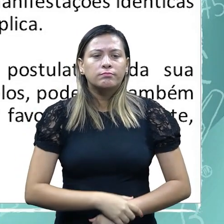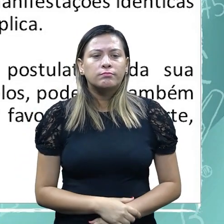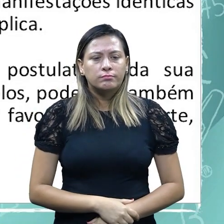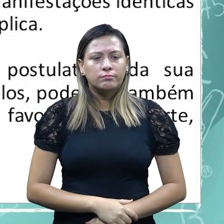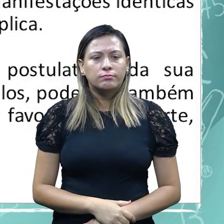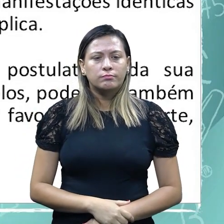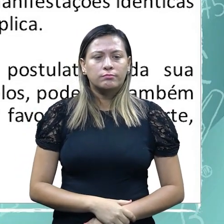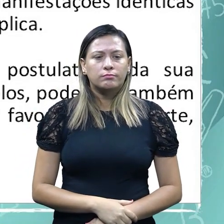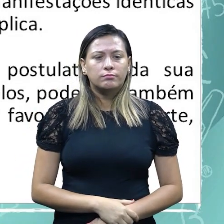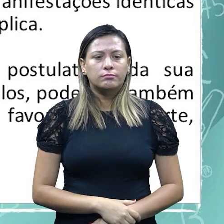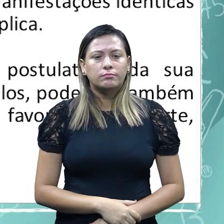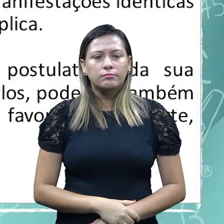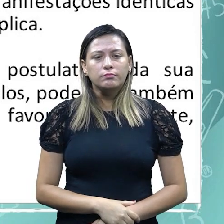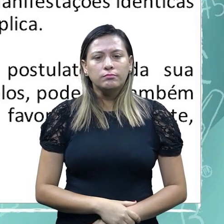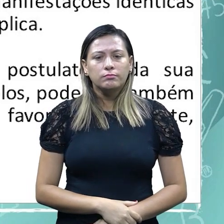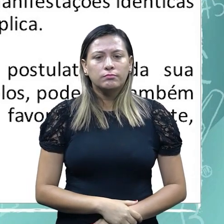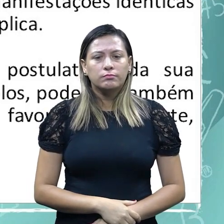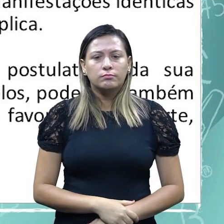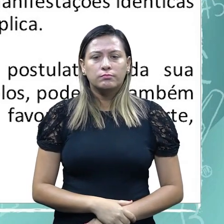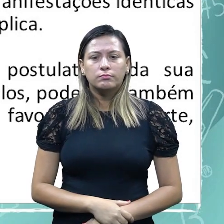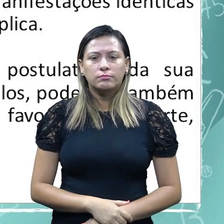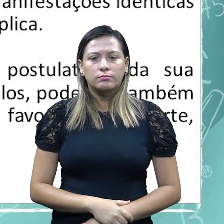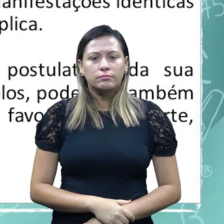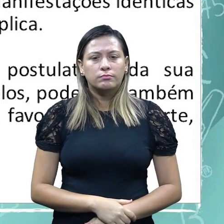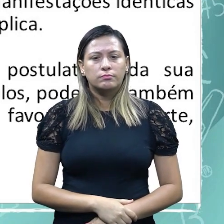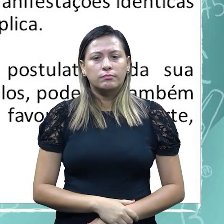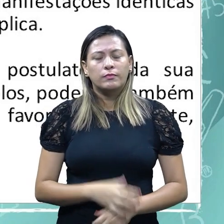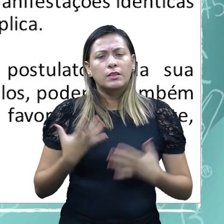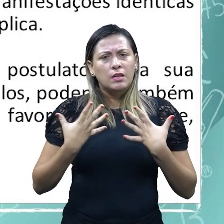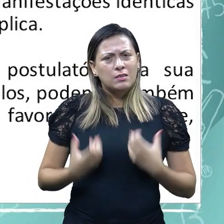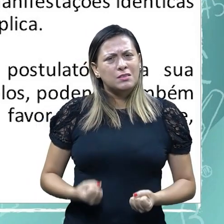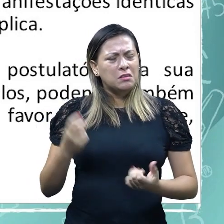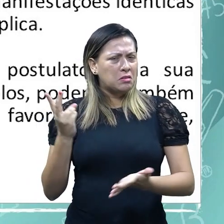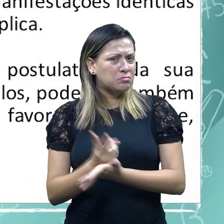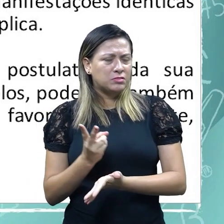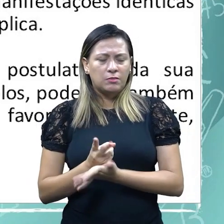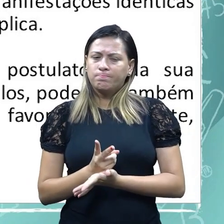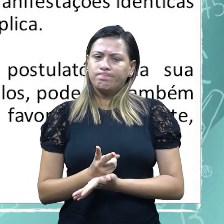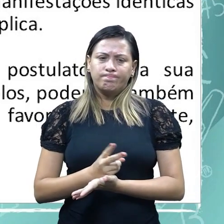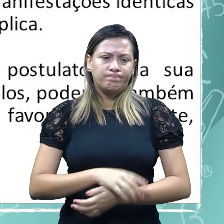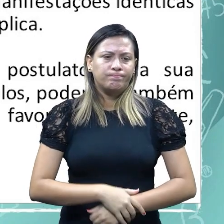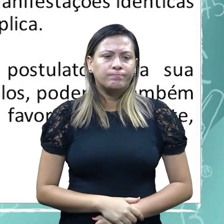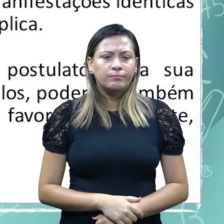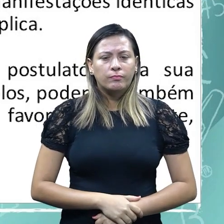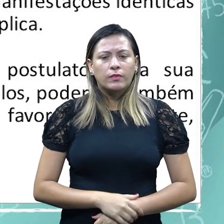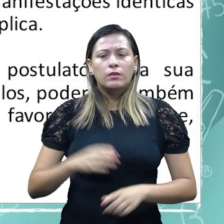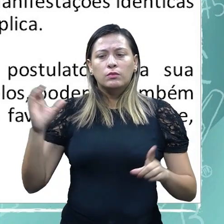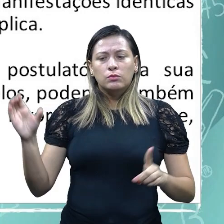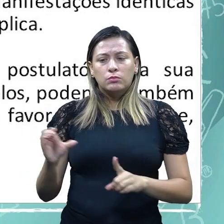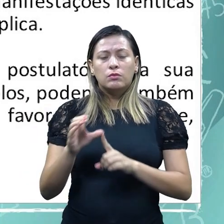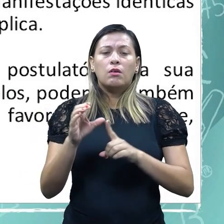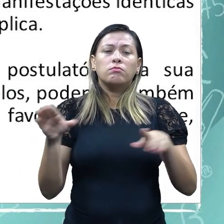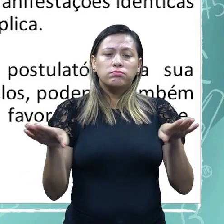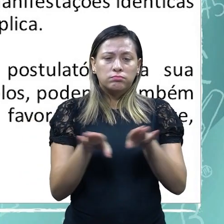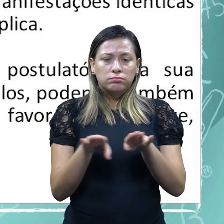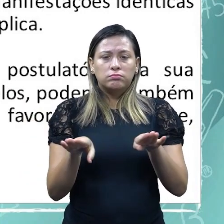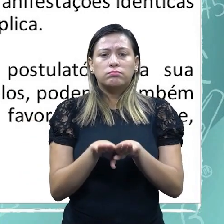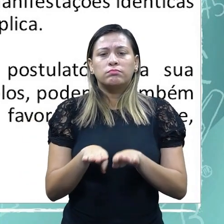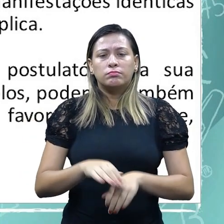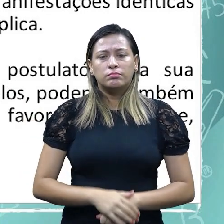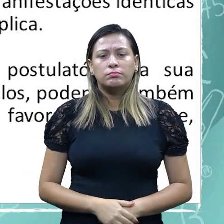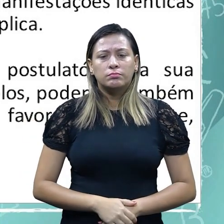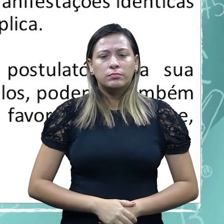mesmo processo, e nem sempre, obviamente, é admitida. Pode o réu, tal qual o autor, propor